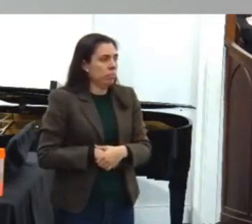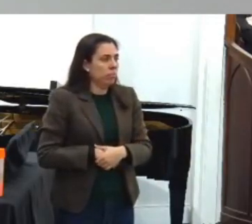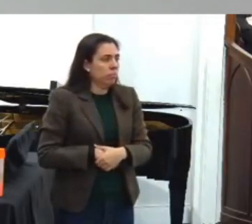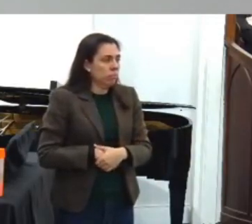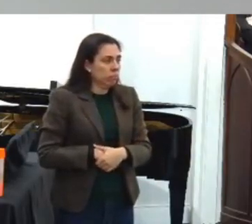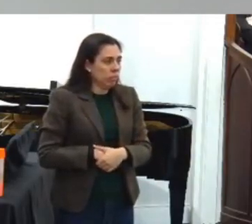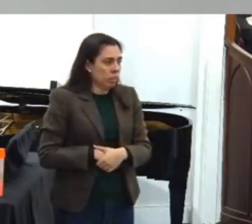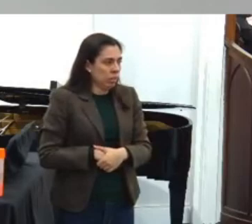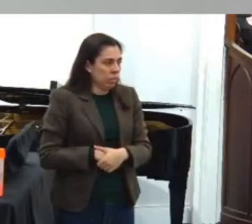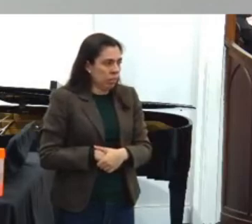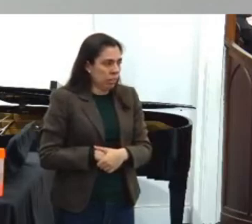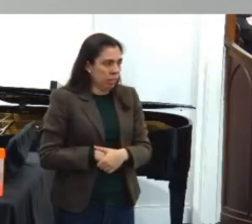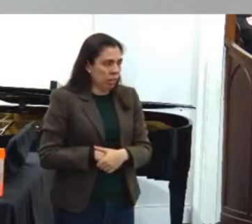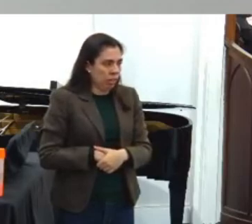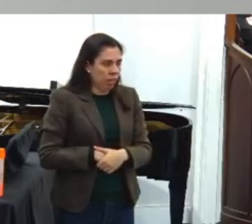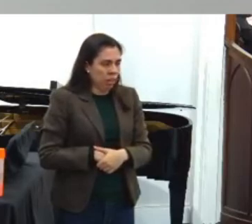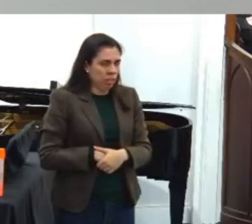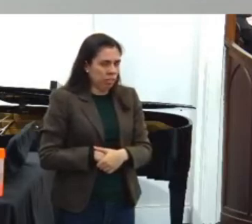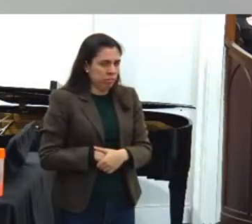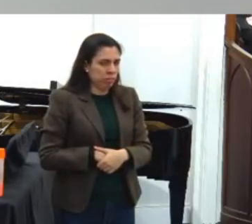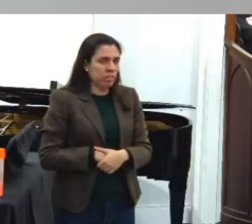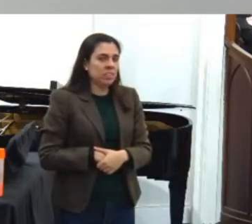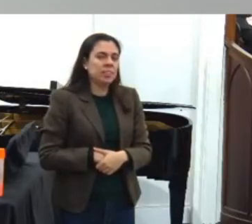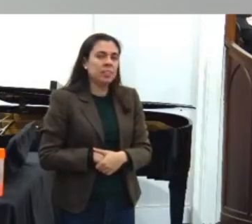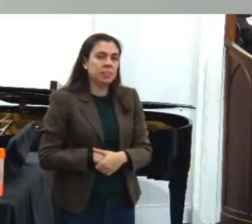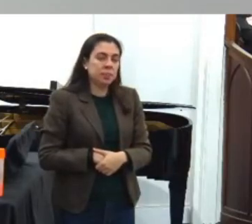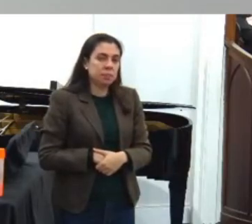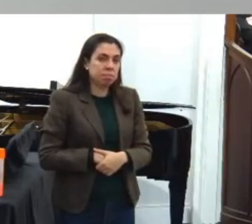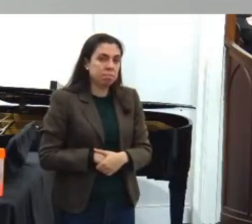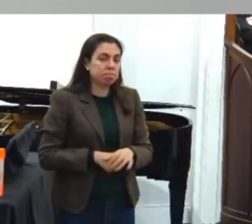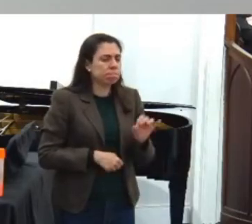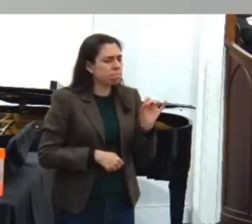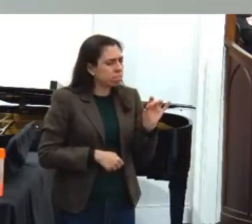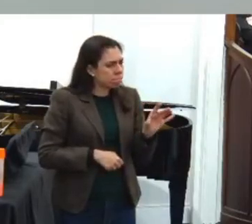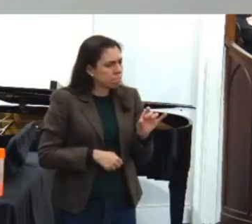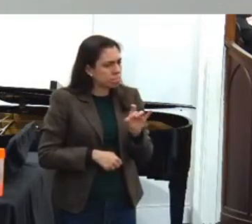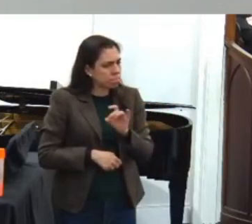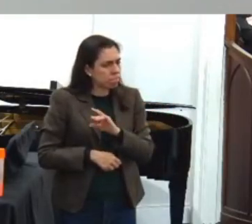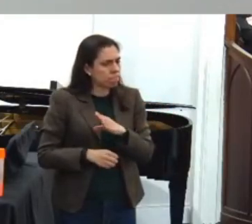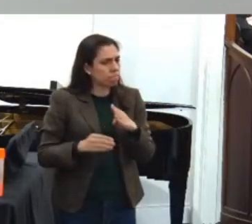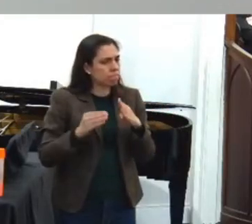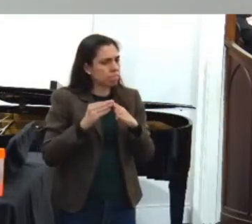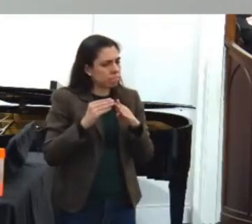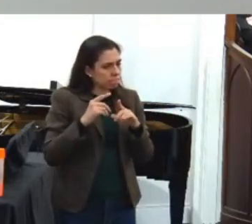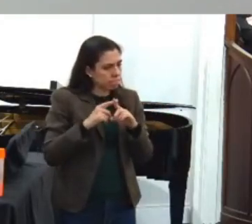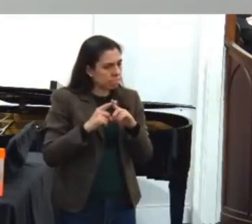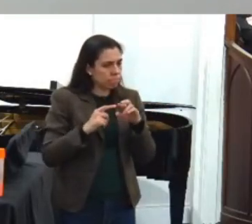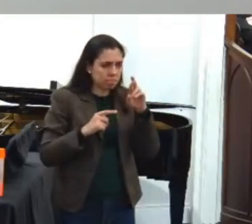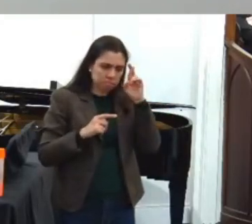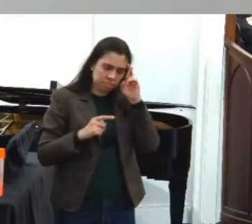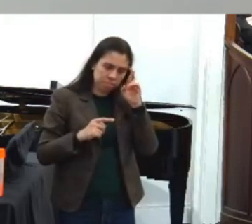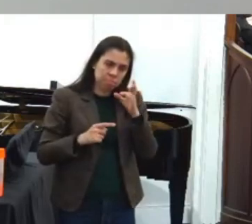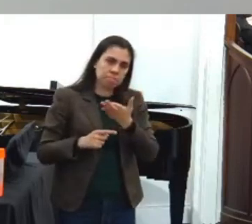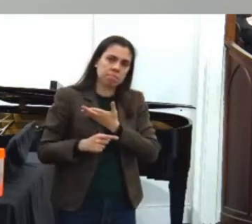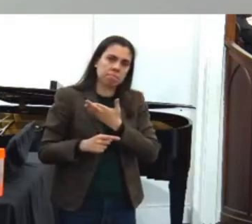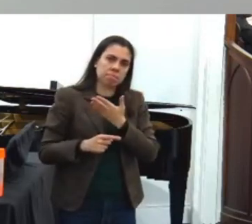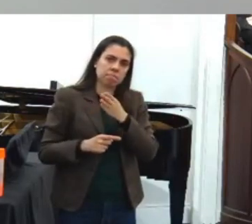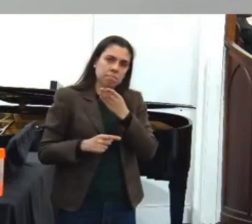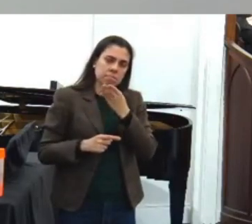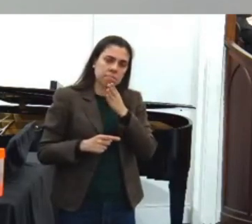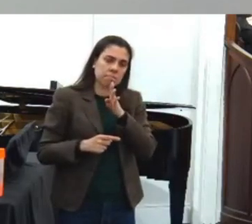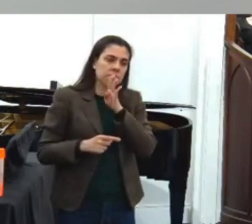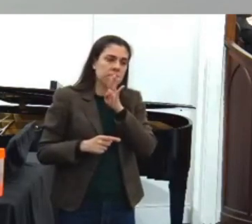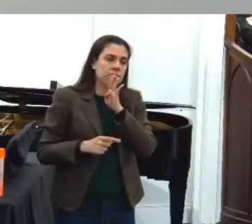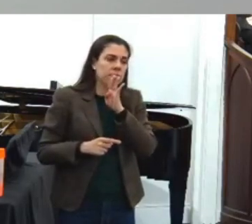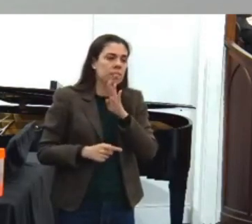demonstra este conhecimento detalhado do estado de cada igreja. Não podemos esconder ou